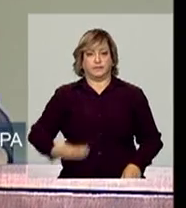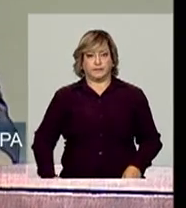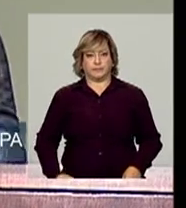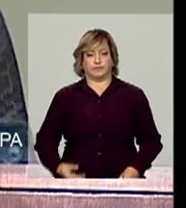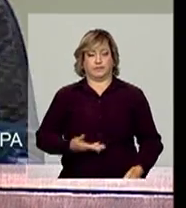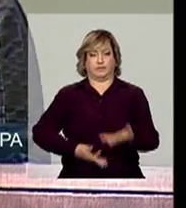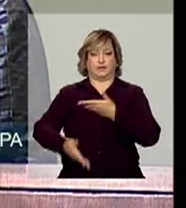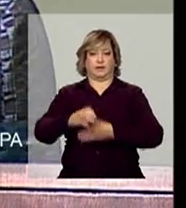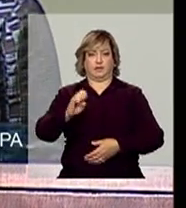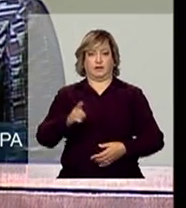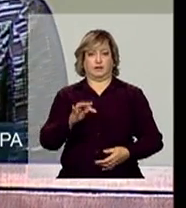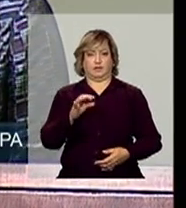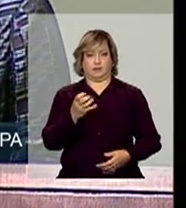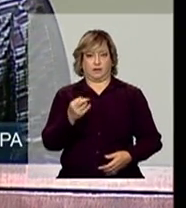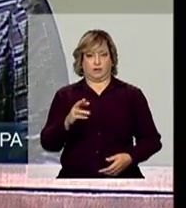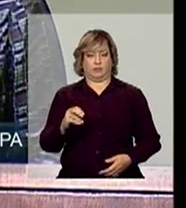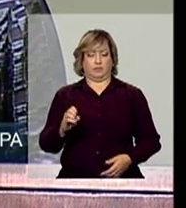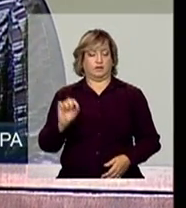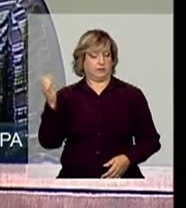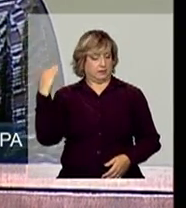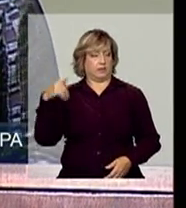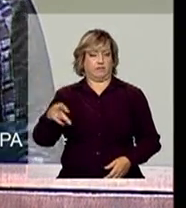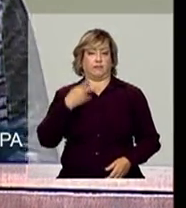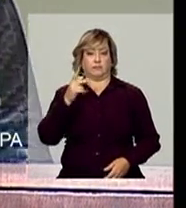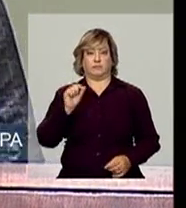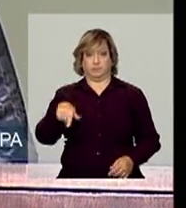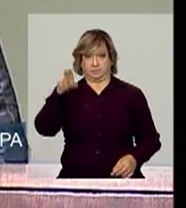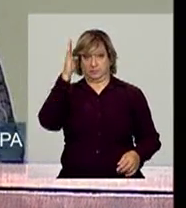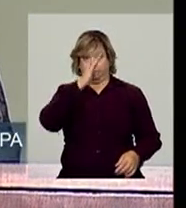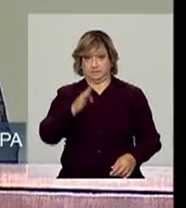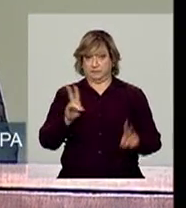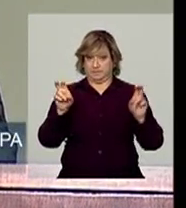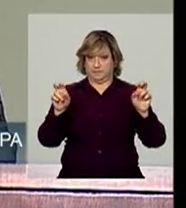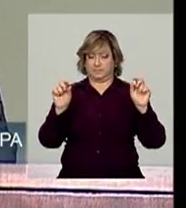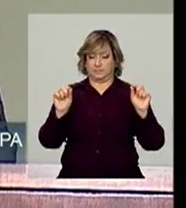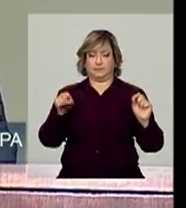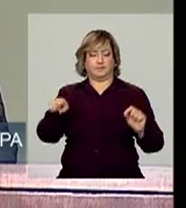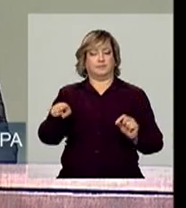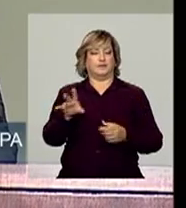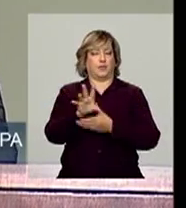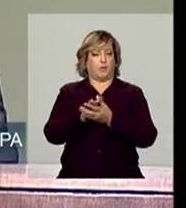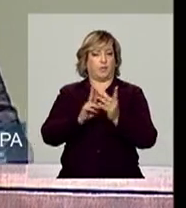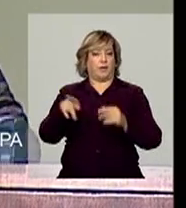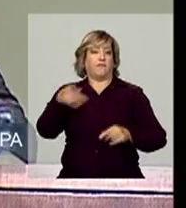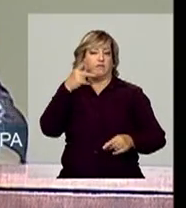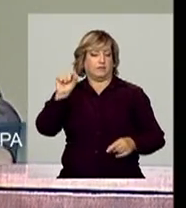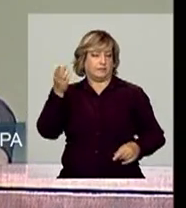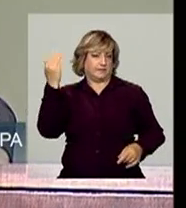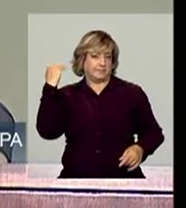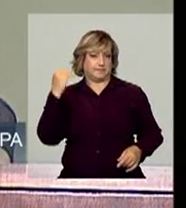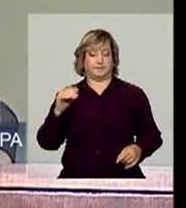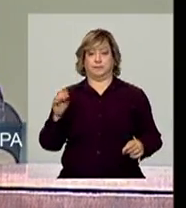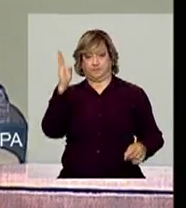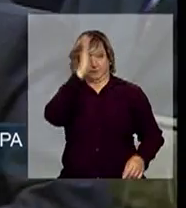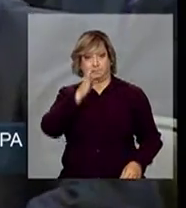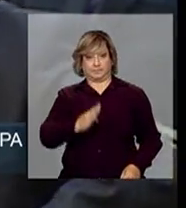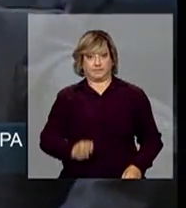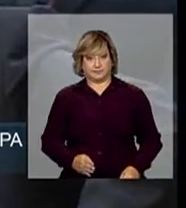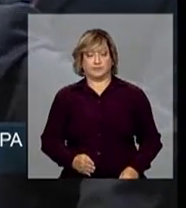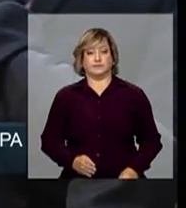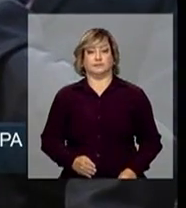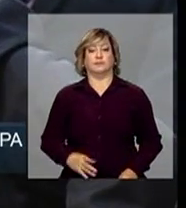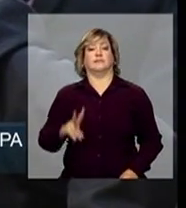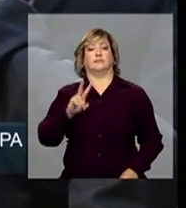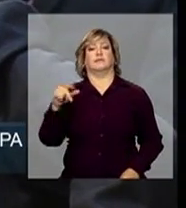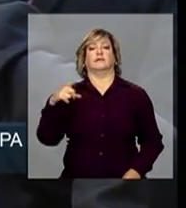Amorim, afirmava: o Brasil, estou citando Celso Amorim, o Brasil